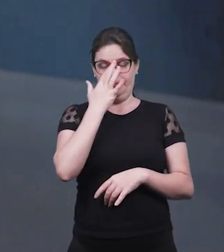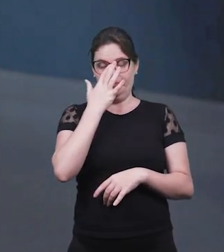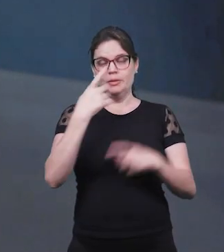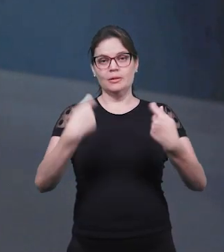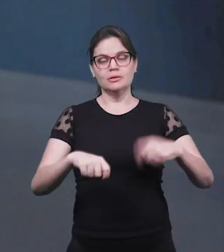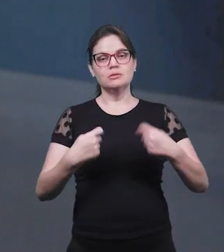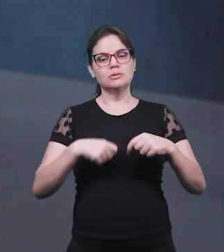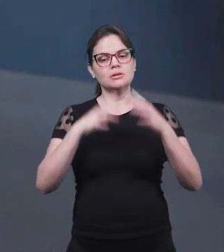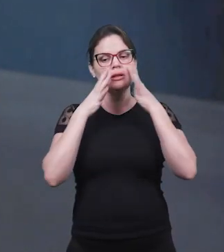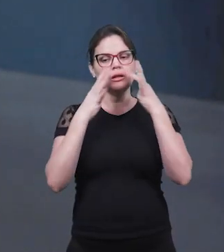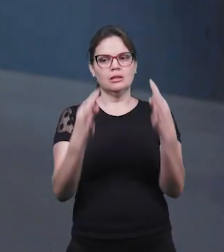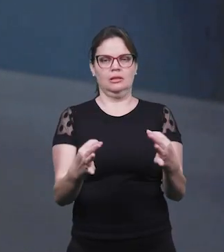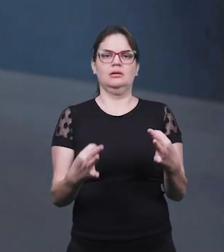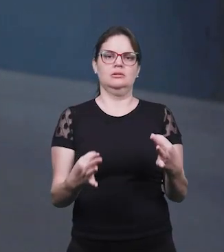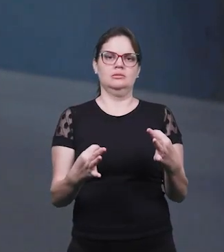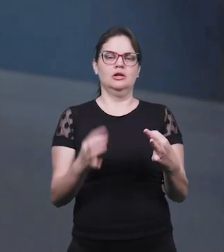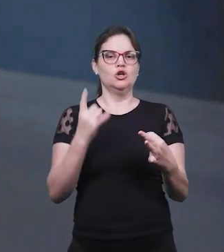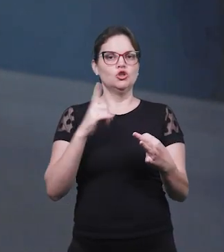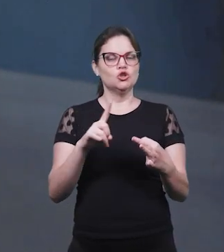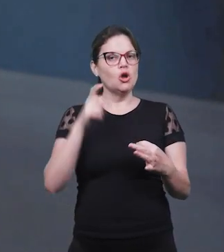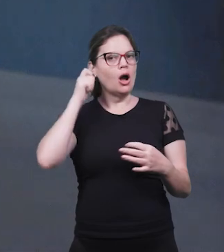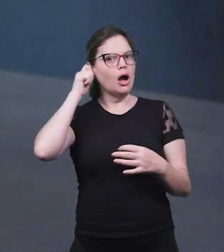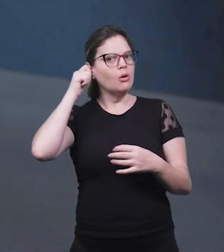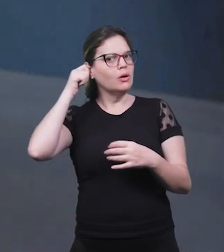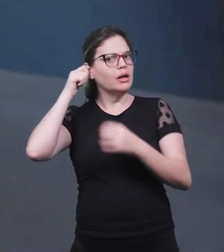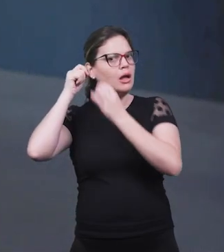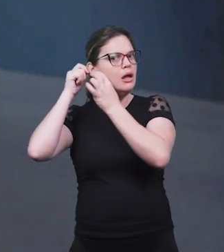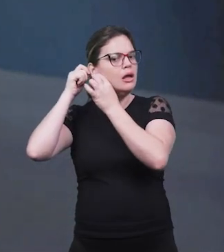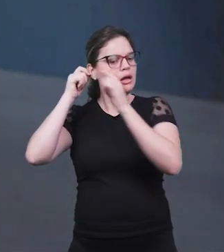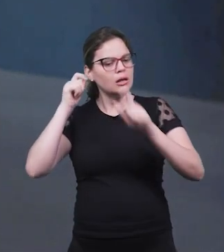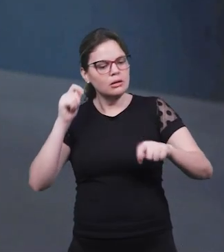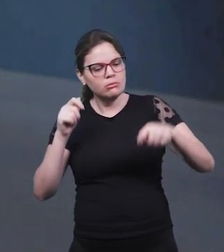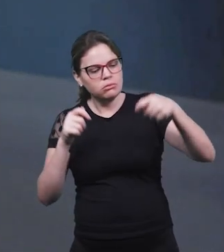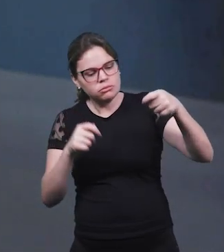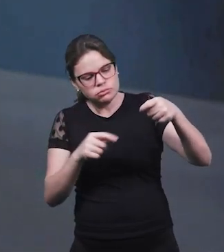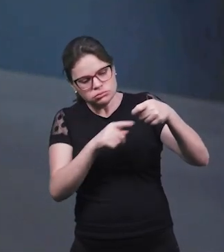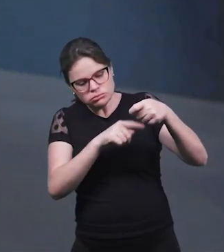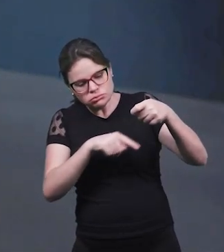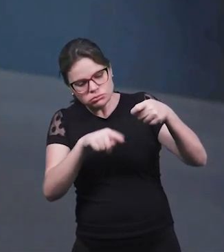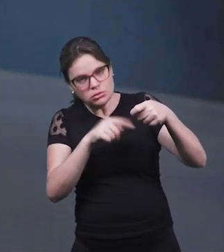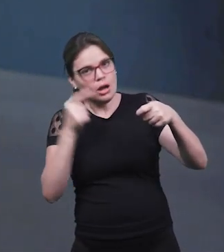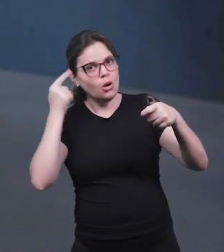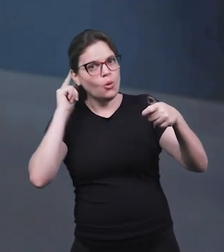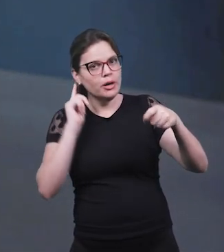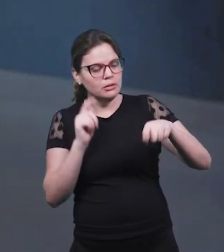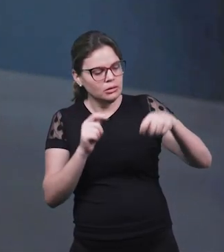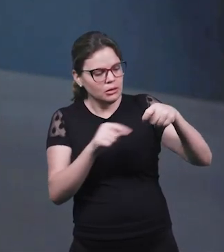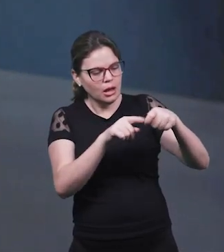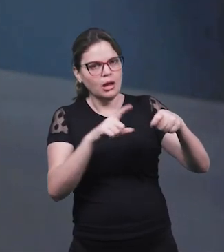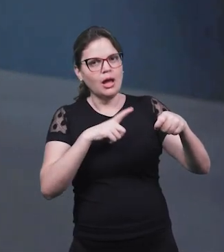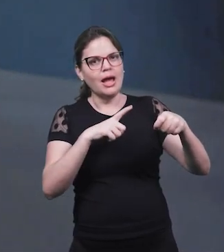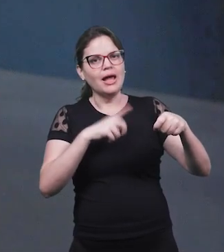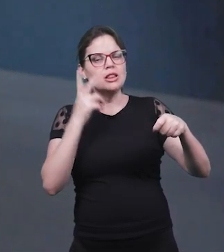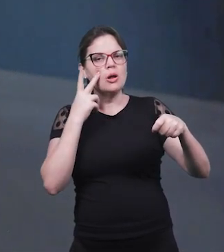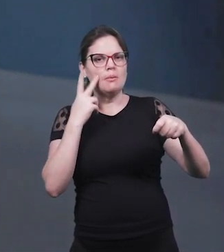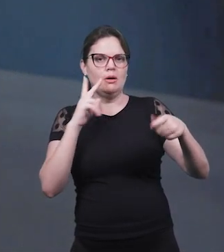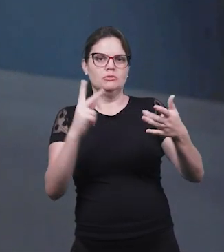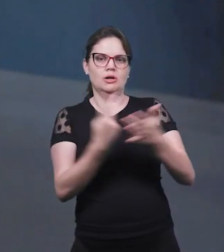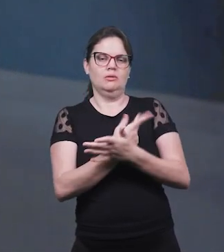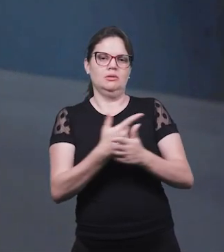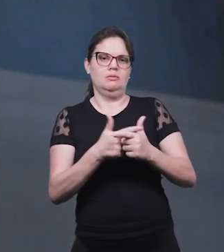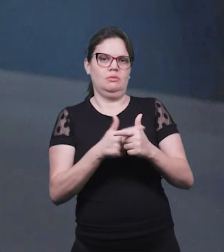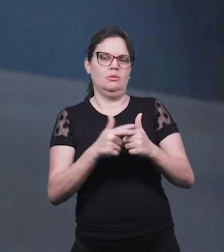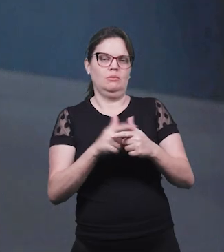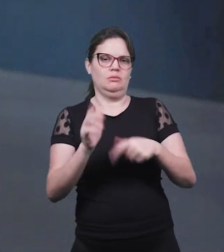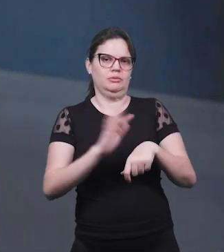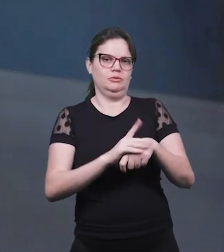atentar, não só para a orelha, mas é uma área muito comum de problema na pele.